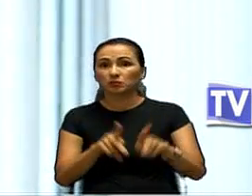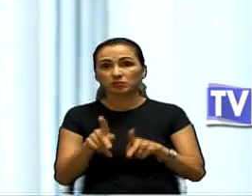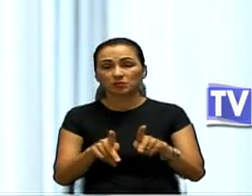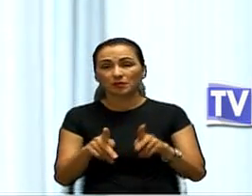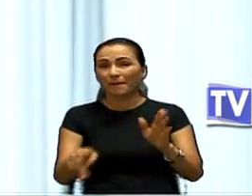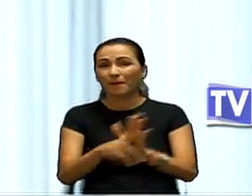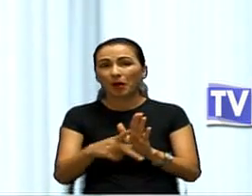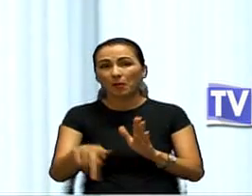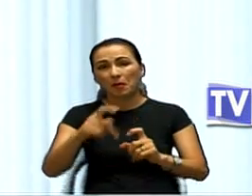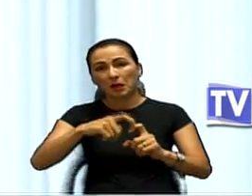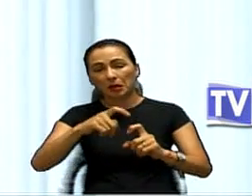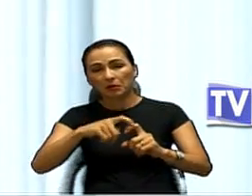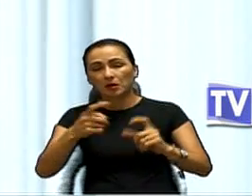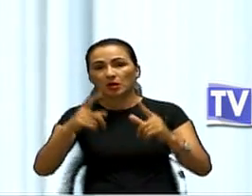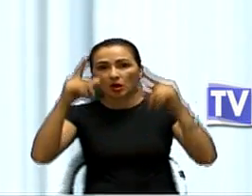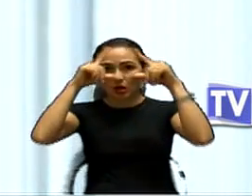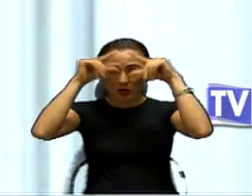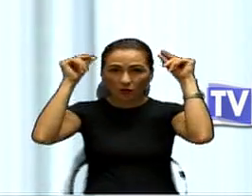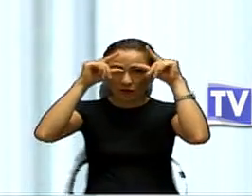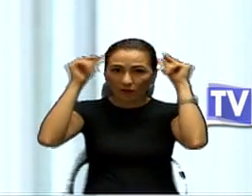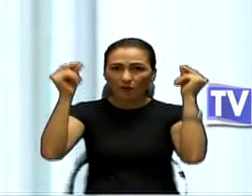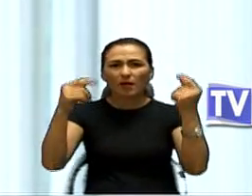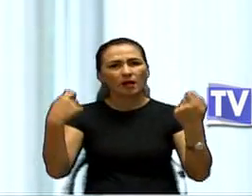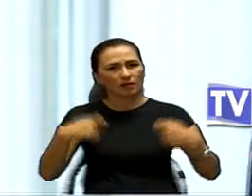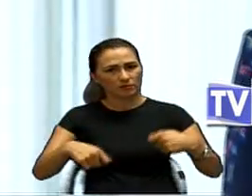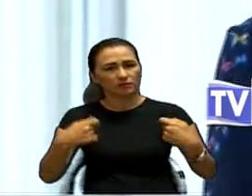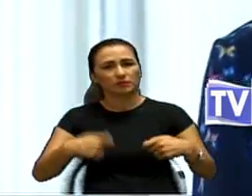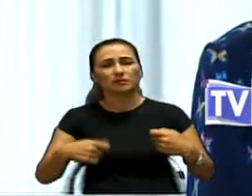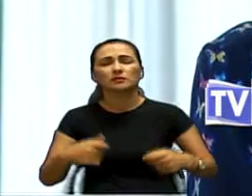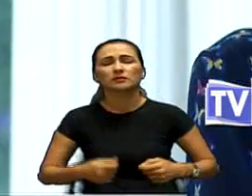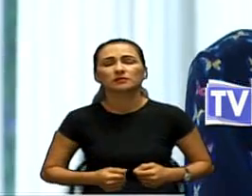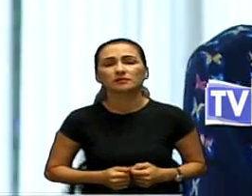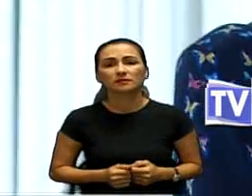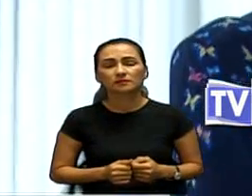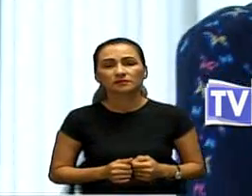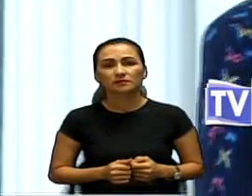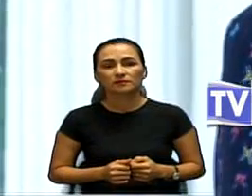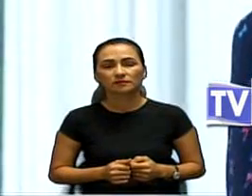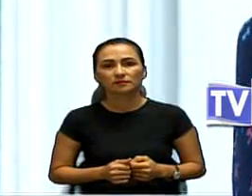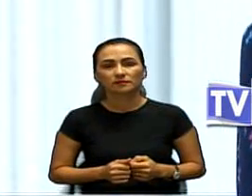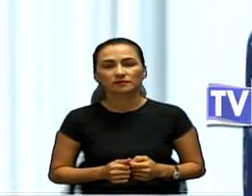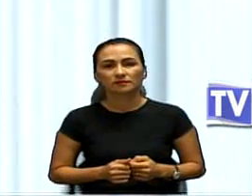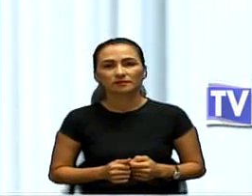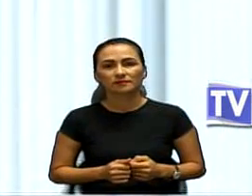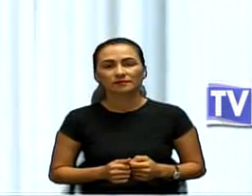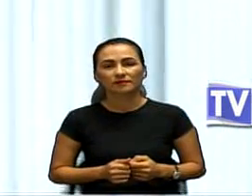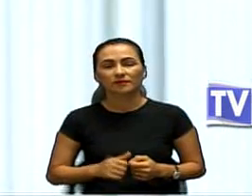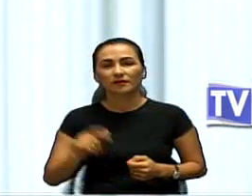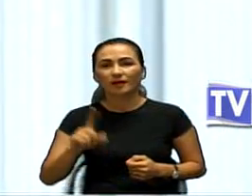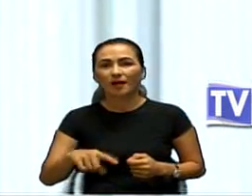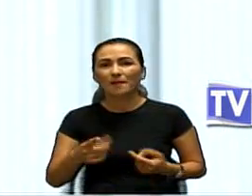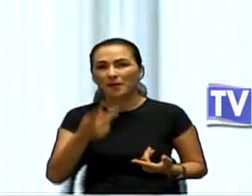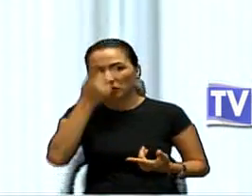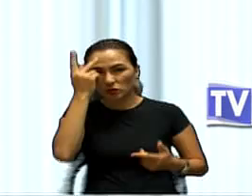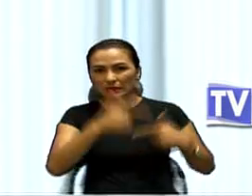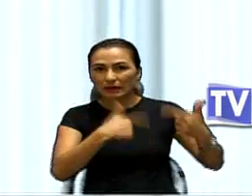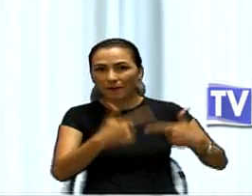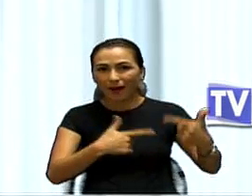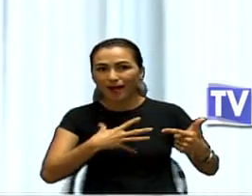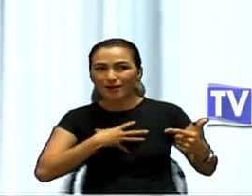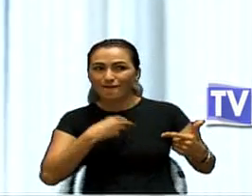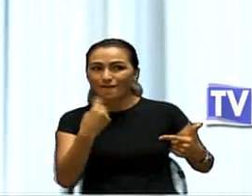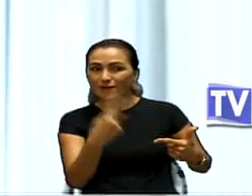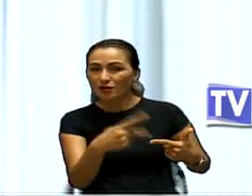saúde, né? Medicina, a enfermagem, que o filho do trabalhador, a filha do trabalhador, tivesse também condições